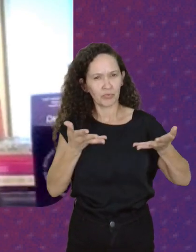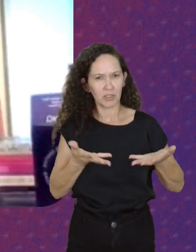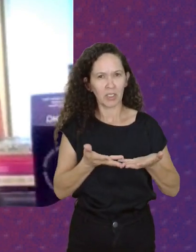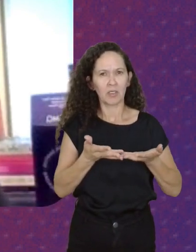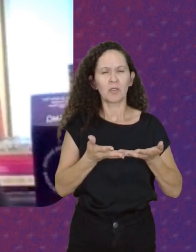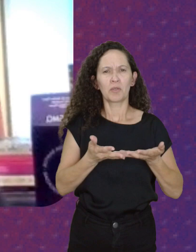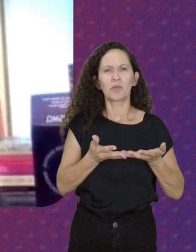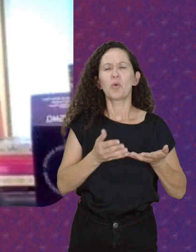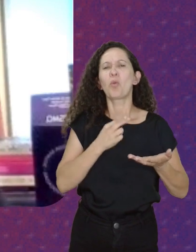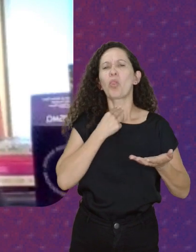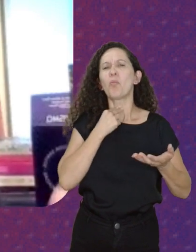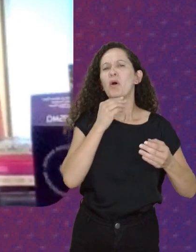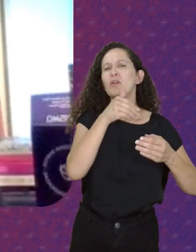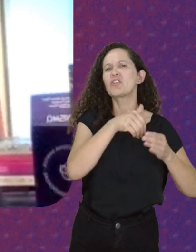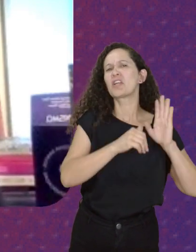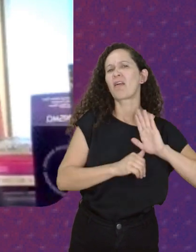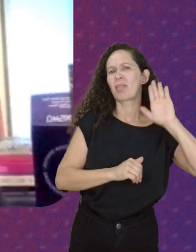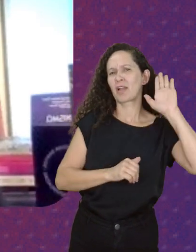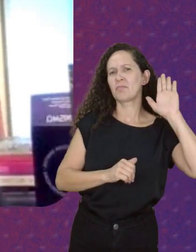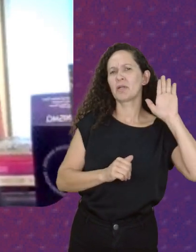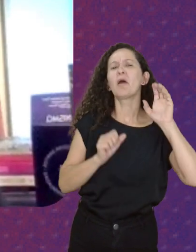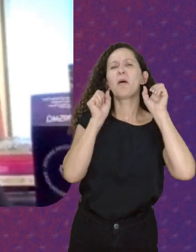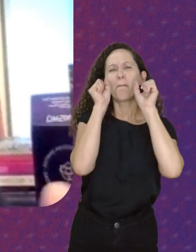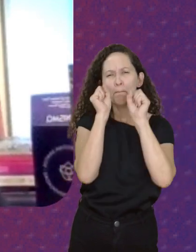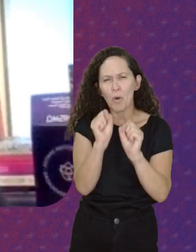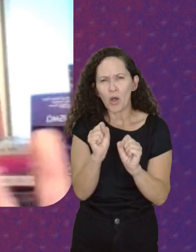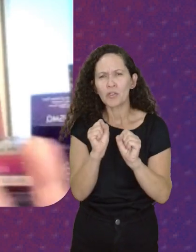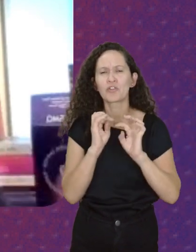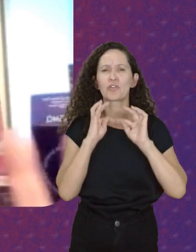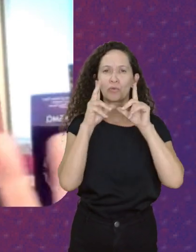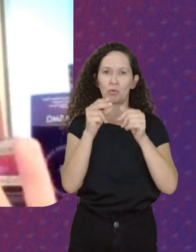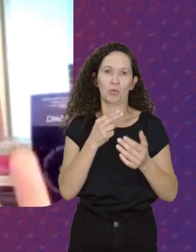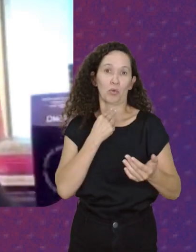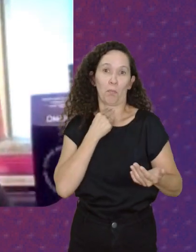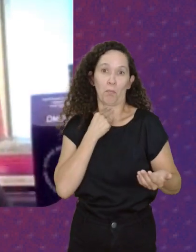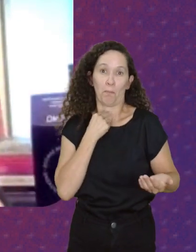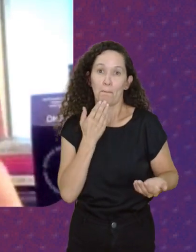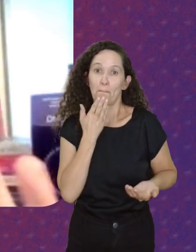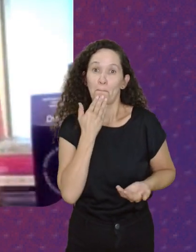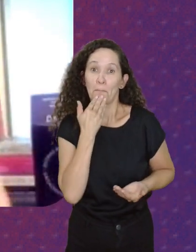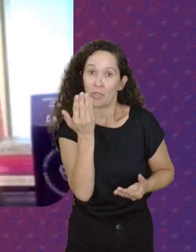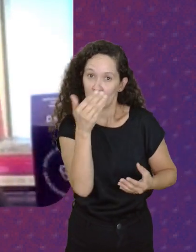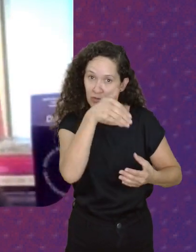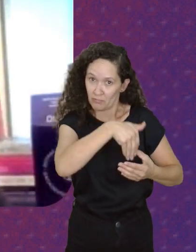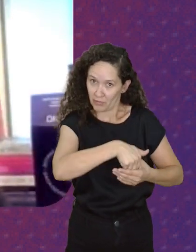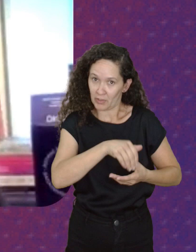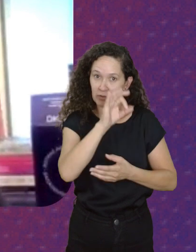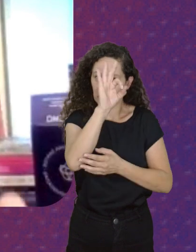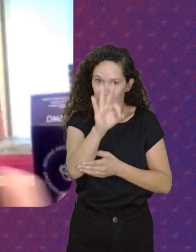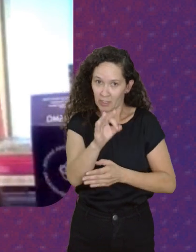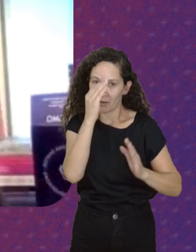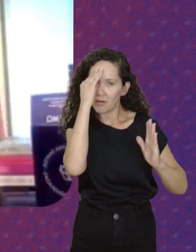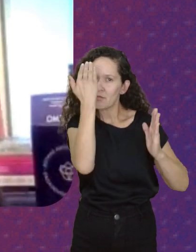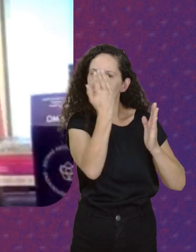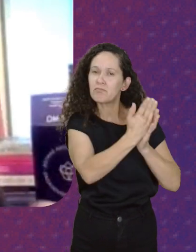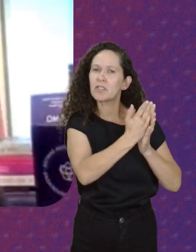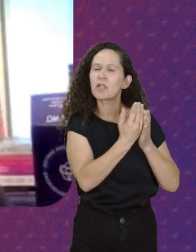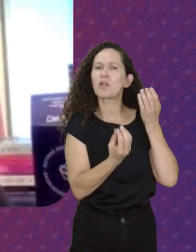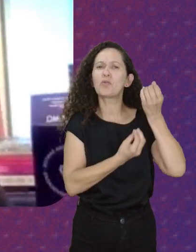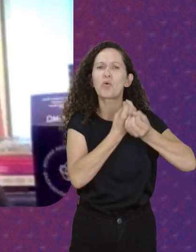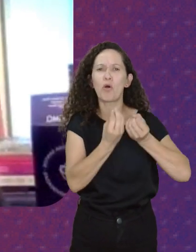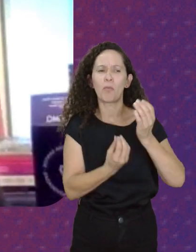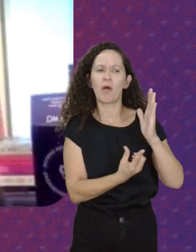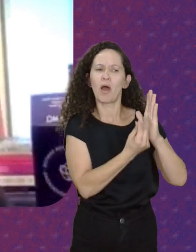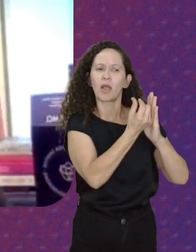na campanha, então também é permitido na pré-campanha, desde que não haja pedido explícito de votos e que seja respeitada a moderação de gastos. A